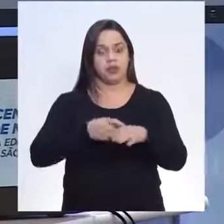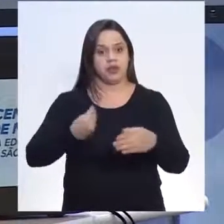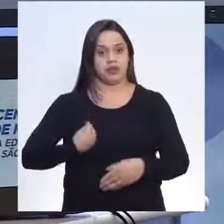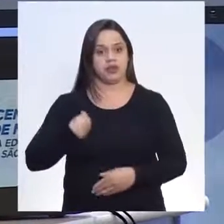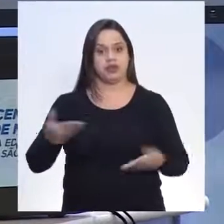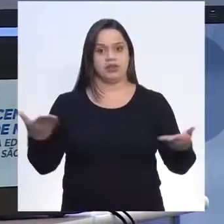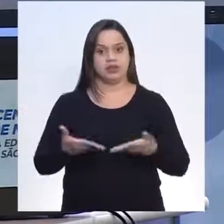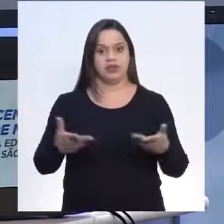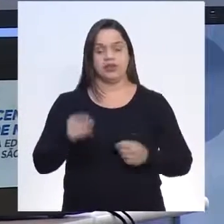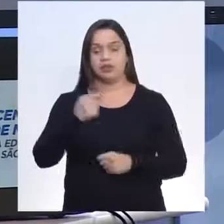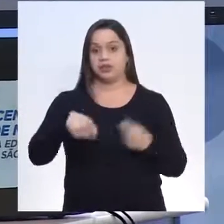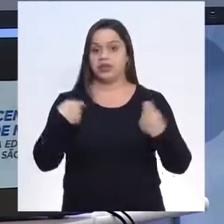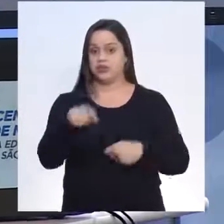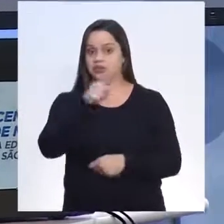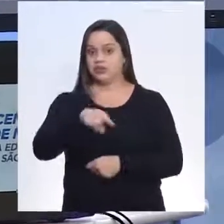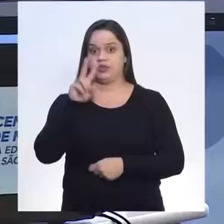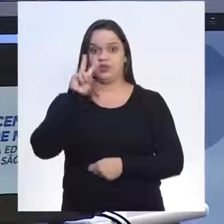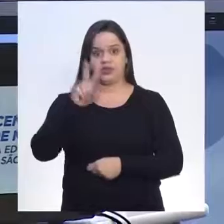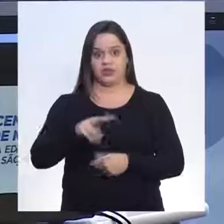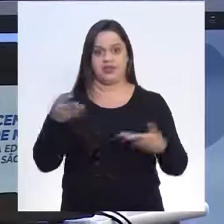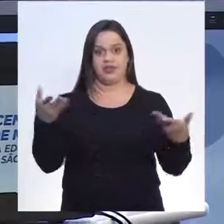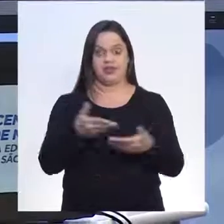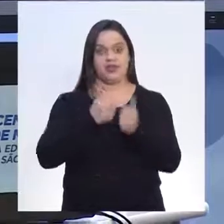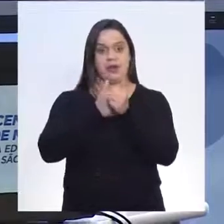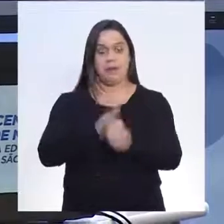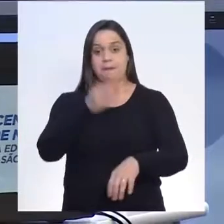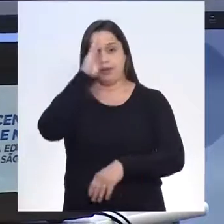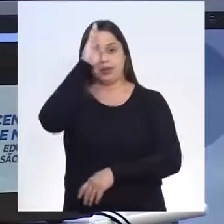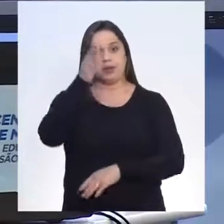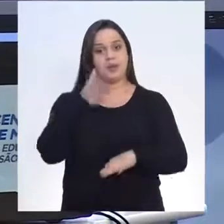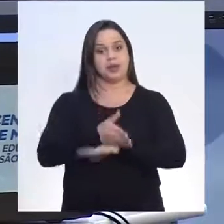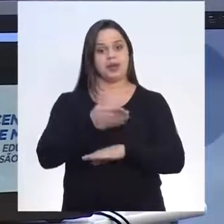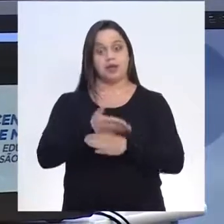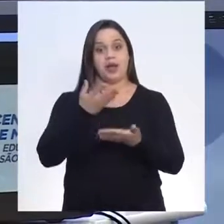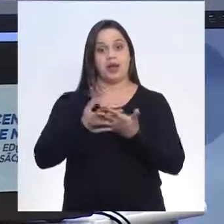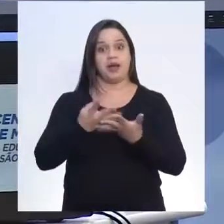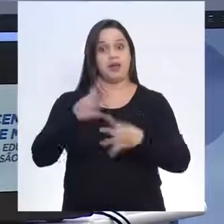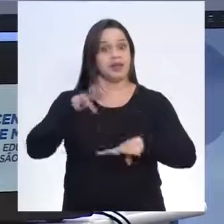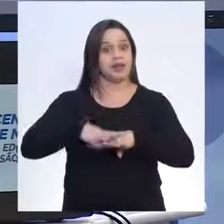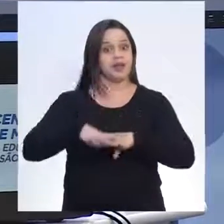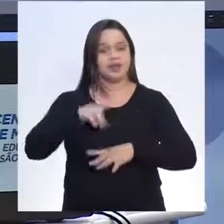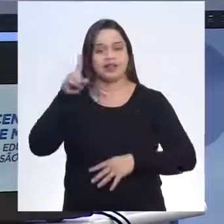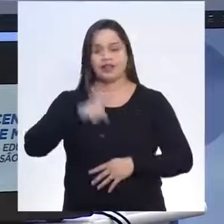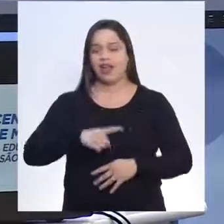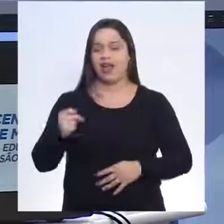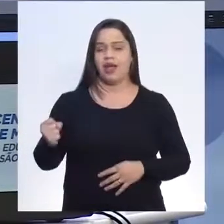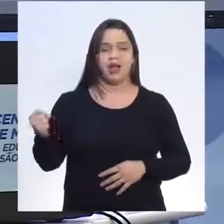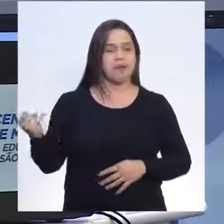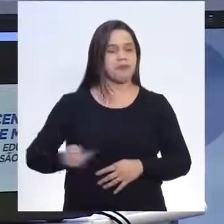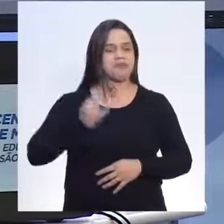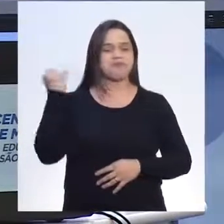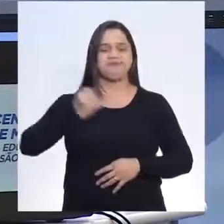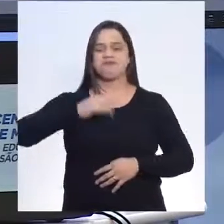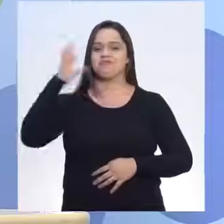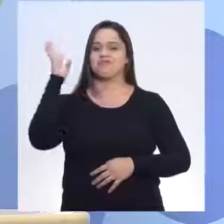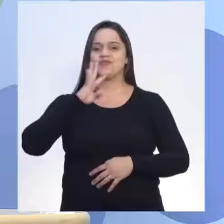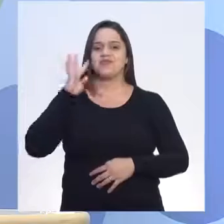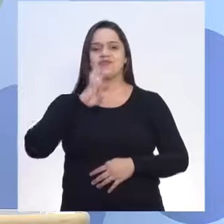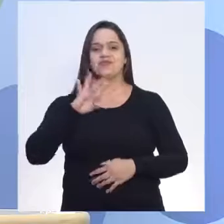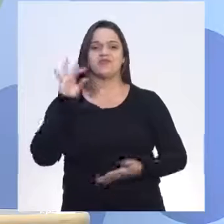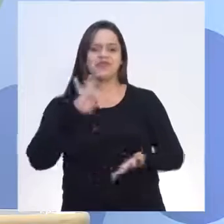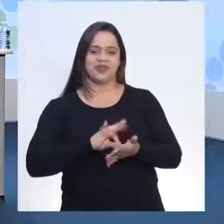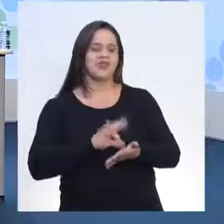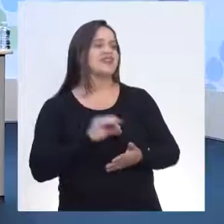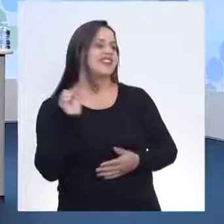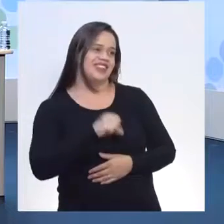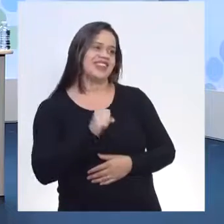nós precisamos de vocês, principalmente para participar nessa aula de matemática que é o máximo, né, Osmar? Concordo, sardinha